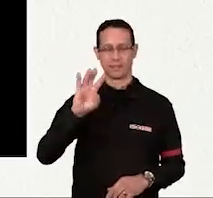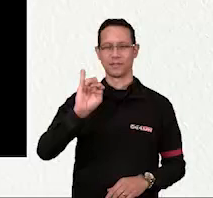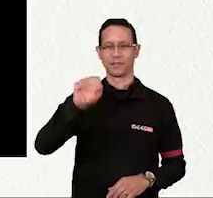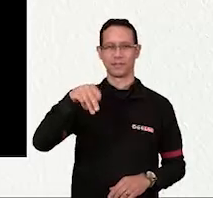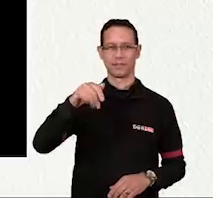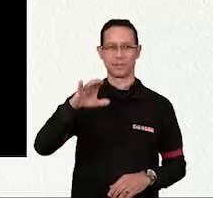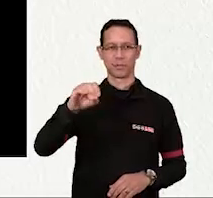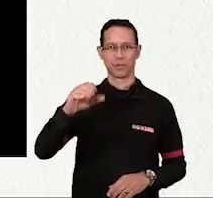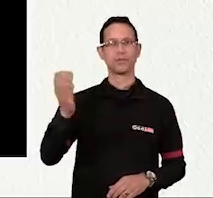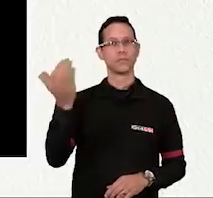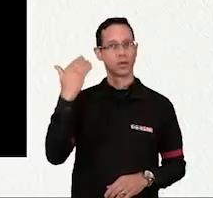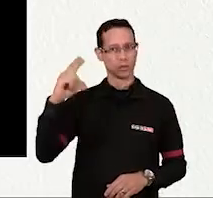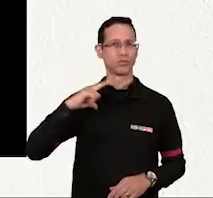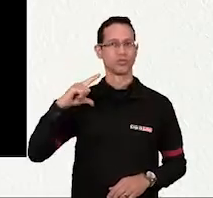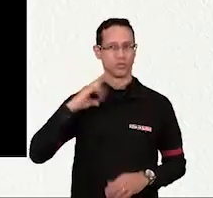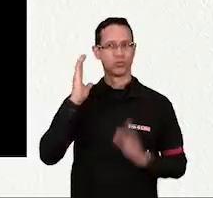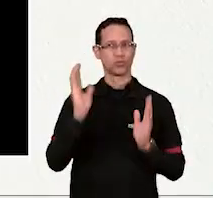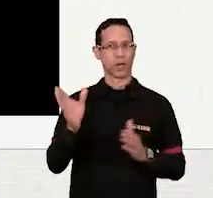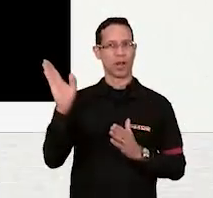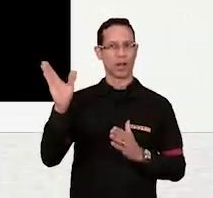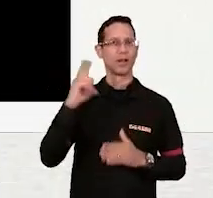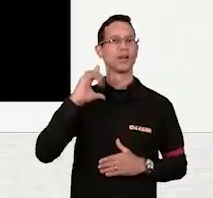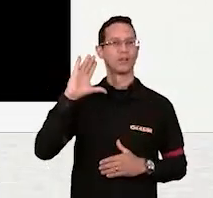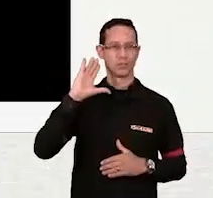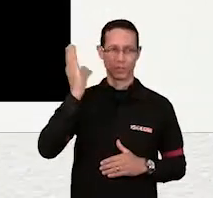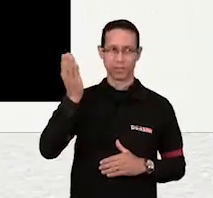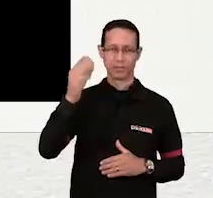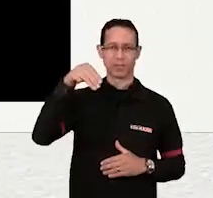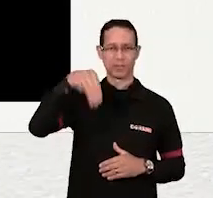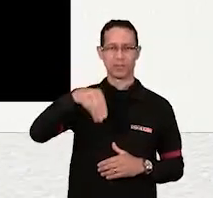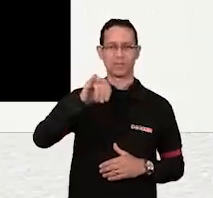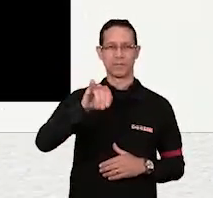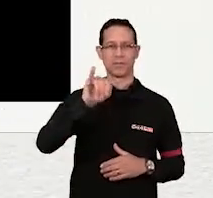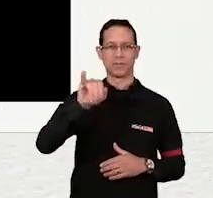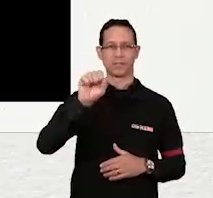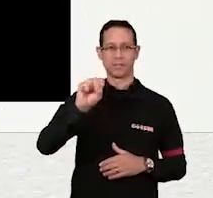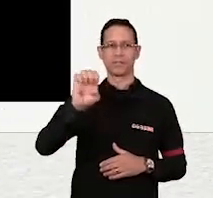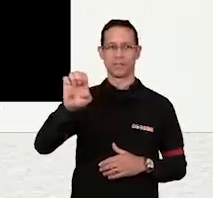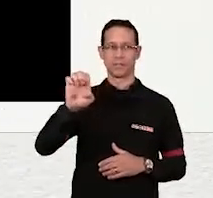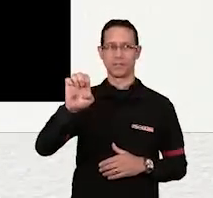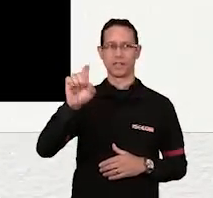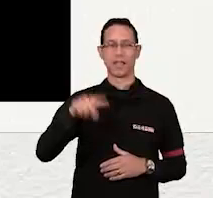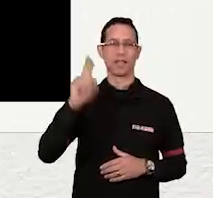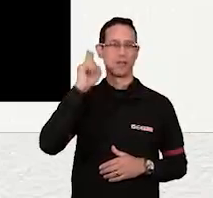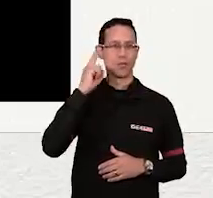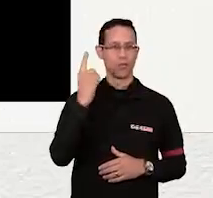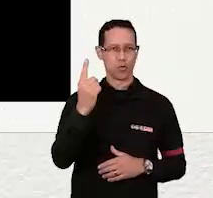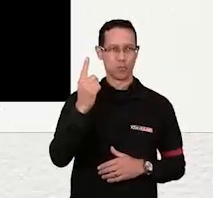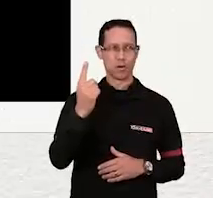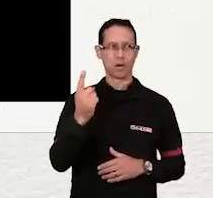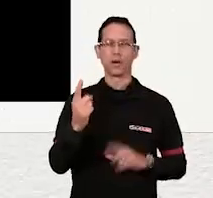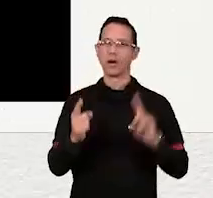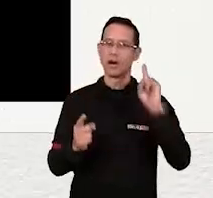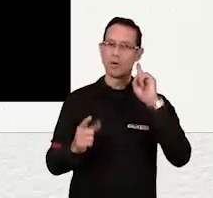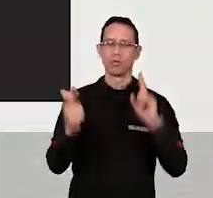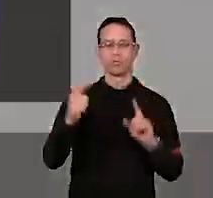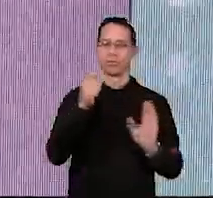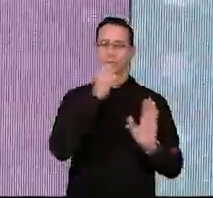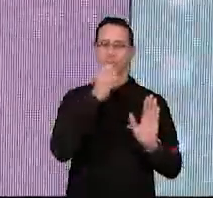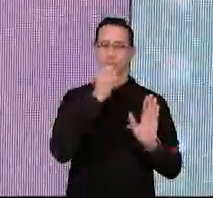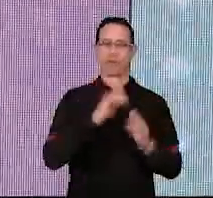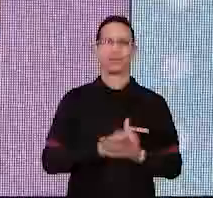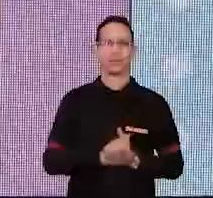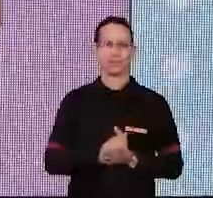ele já teve miíase, é claro. Essa é uma orelha dele, a outra eu não trouxe, mas para você entender que na outra tinha um